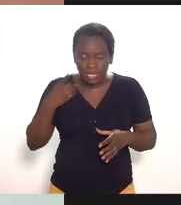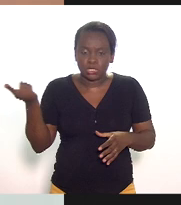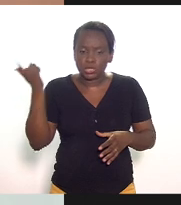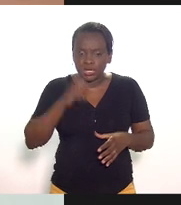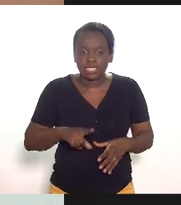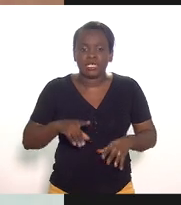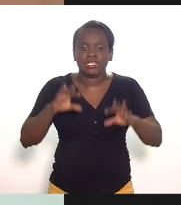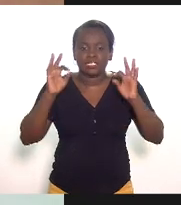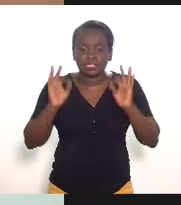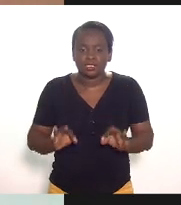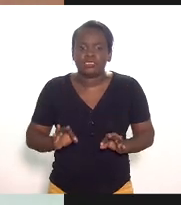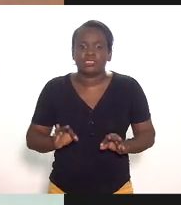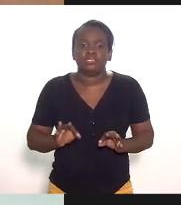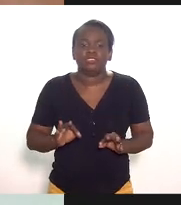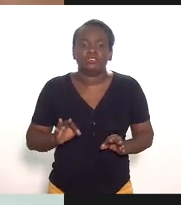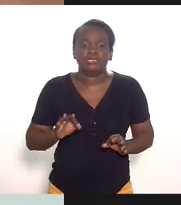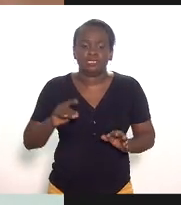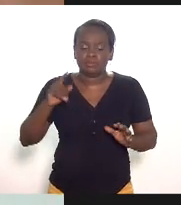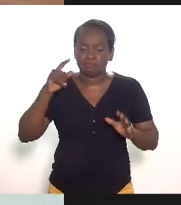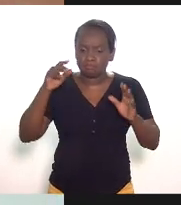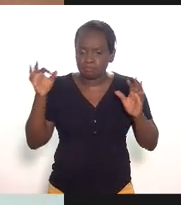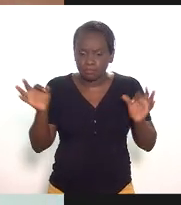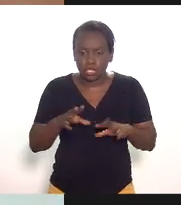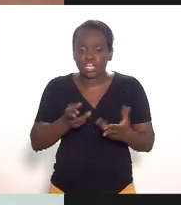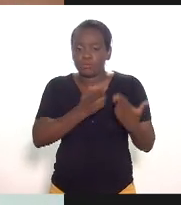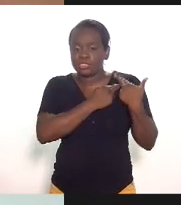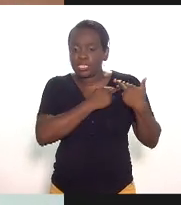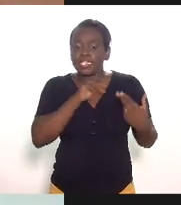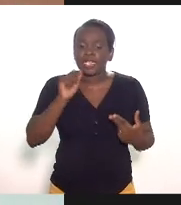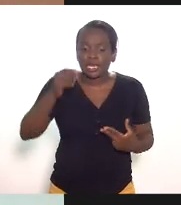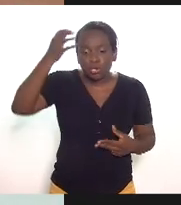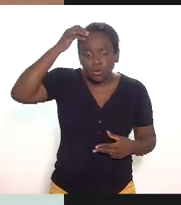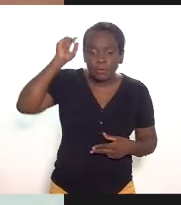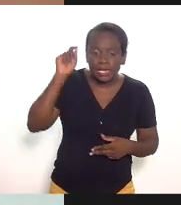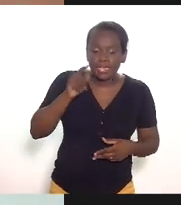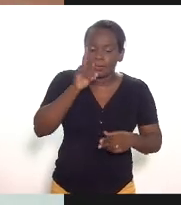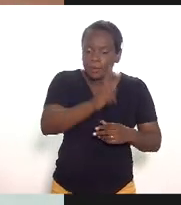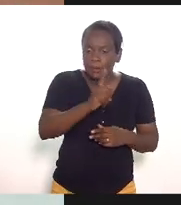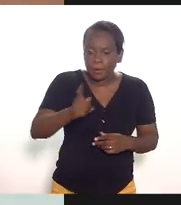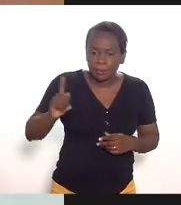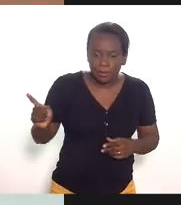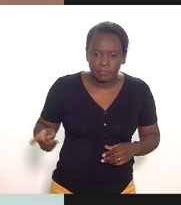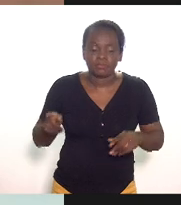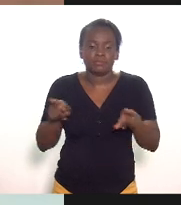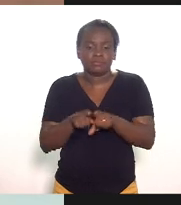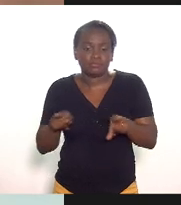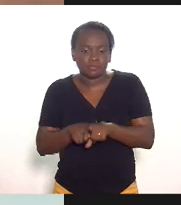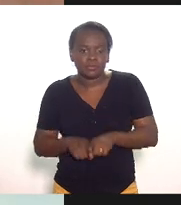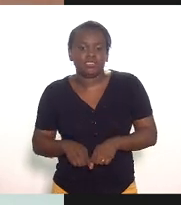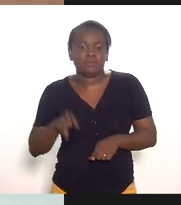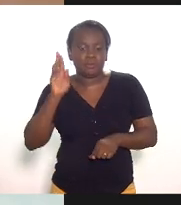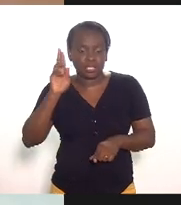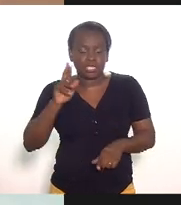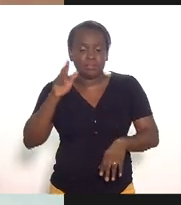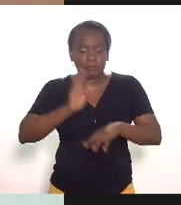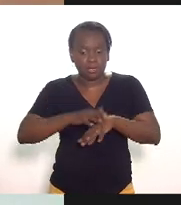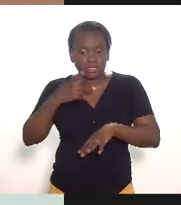venha colocar ponto nos is, colocando a responsabilidade onde tem que ser colocada, colocando a responsabilidade no colo do